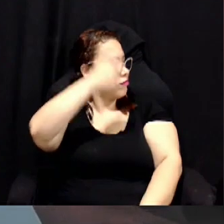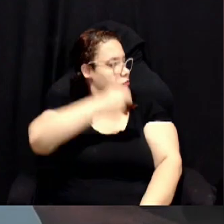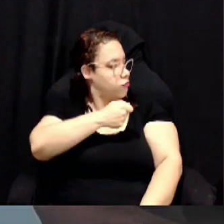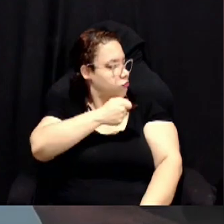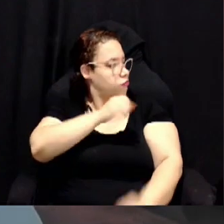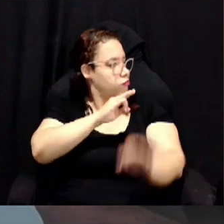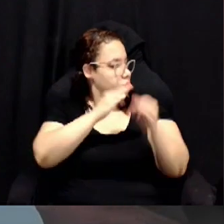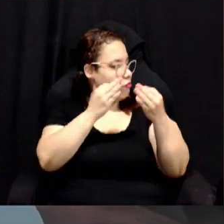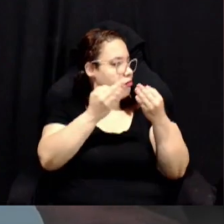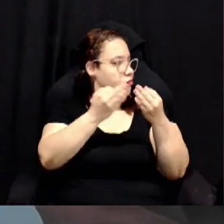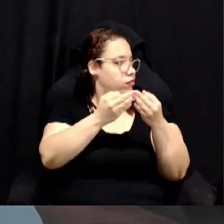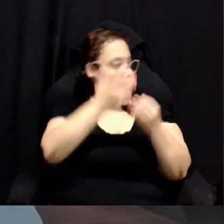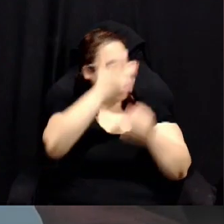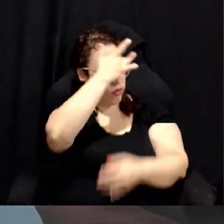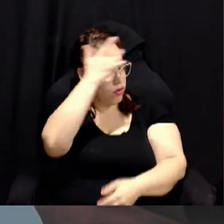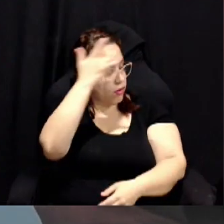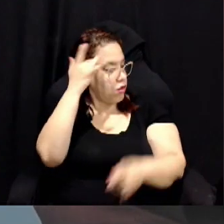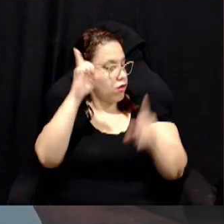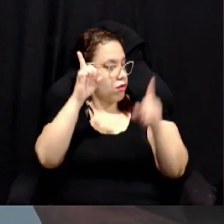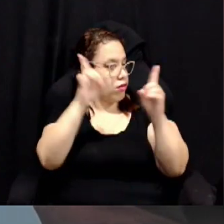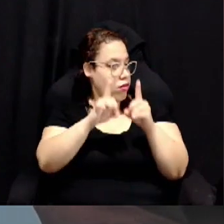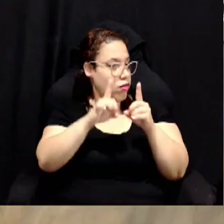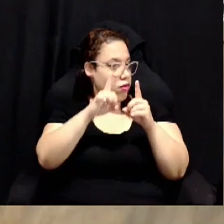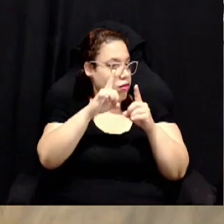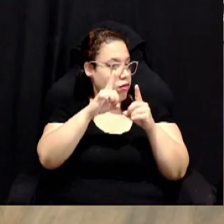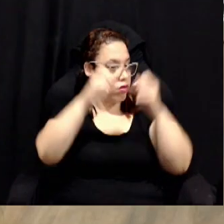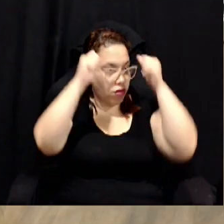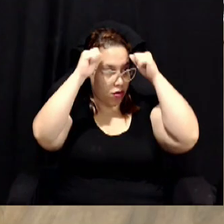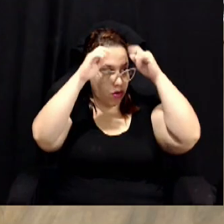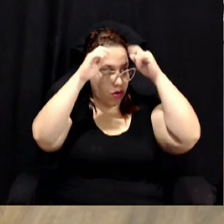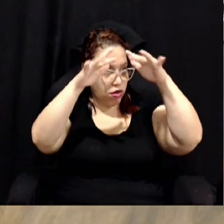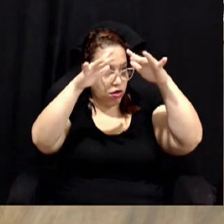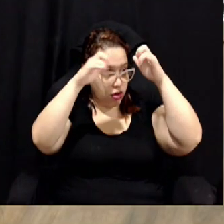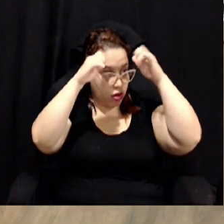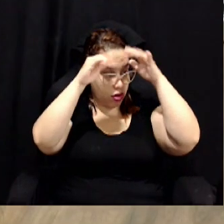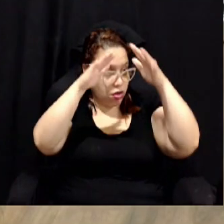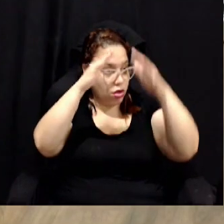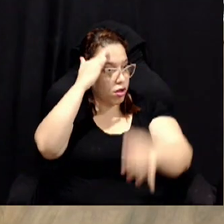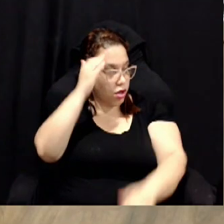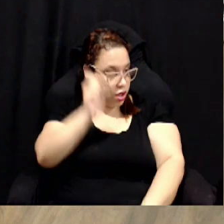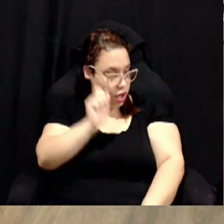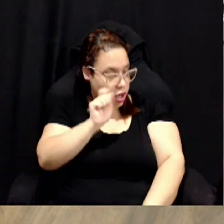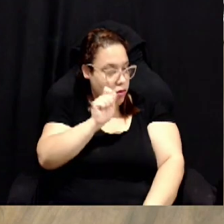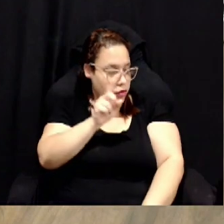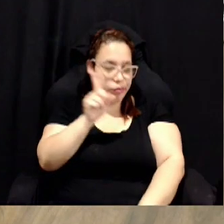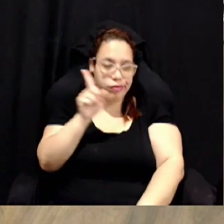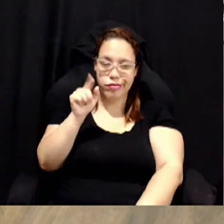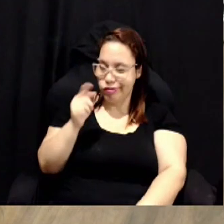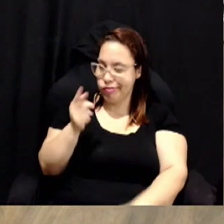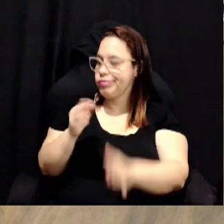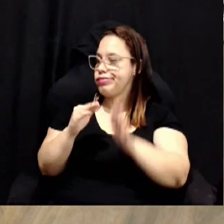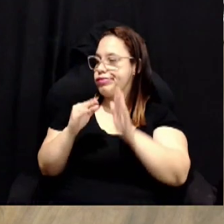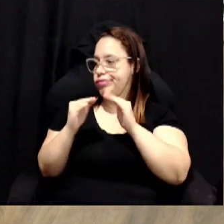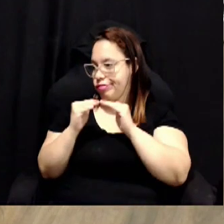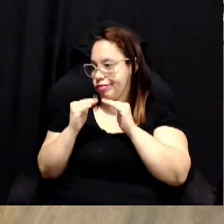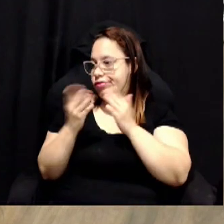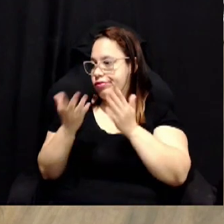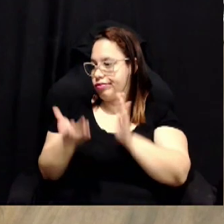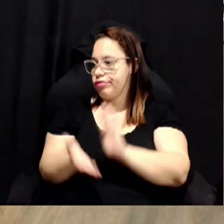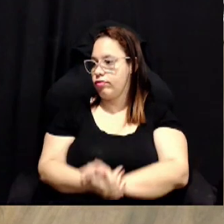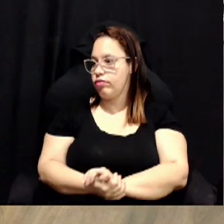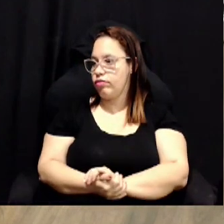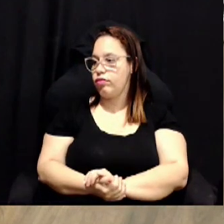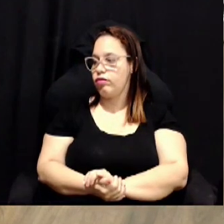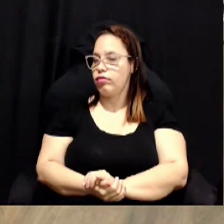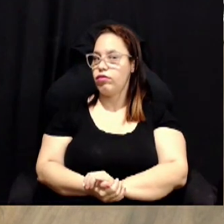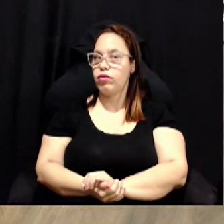pessoa com transtorno do espectro autista, porque vê o adesivo e já sabe o que ele é também. Com certeza, eu falo assim que a gente costuma ver, né?